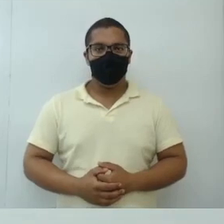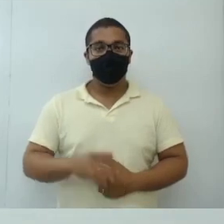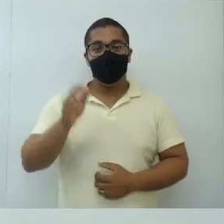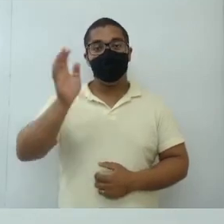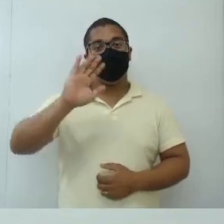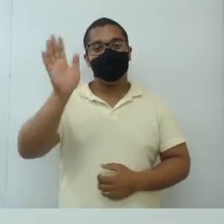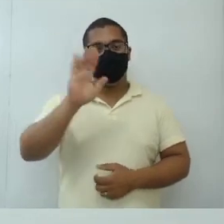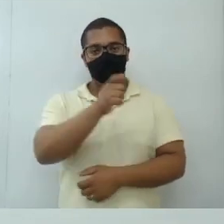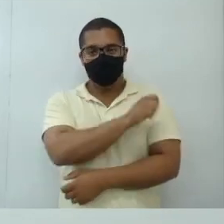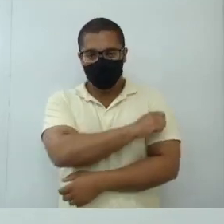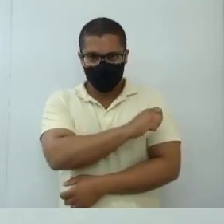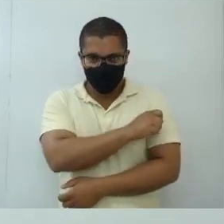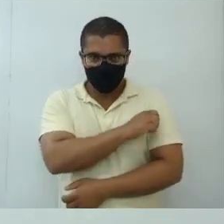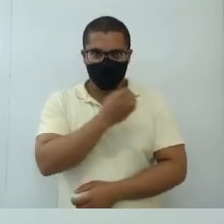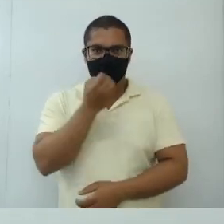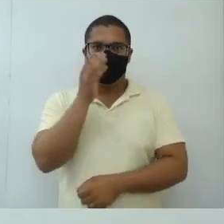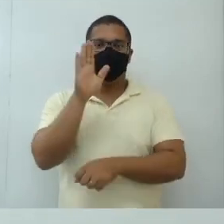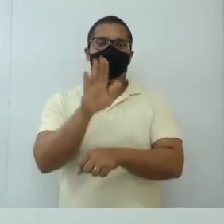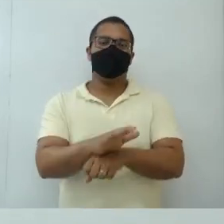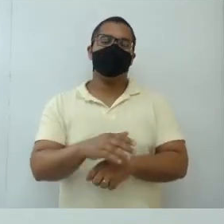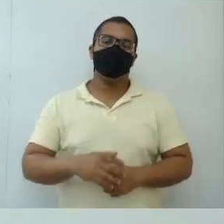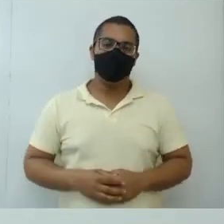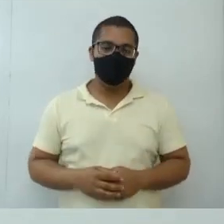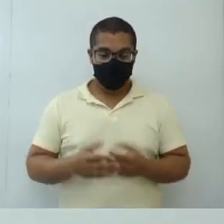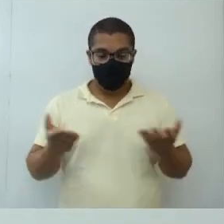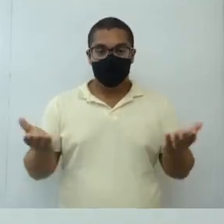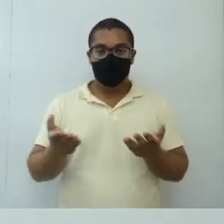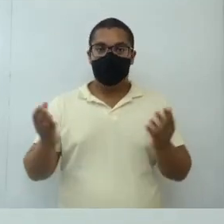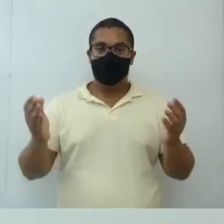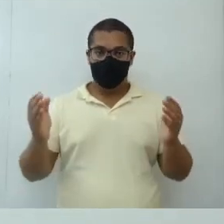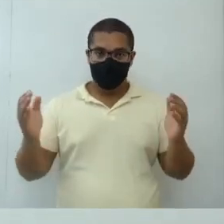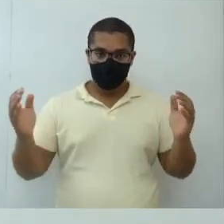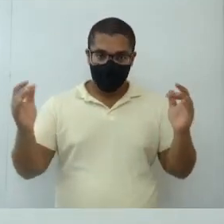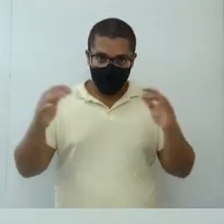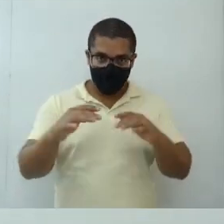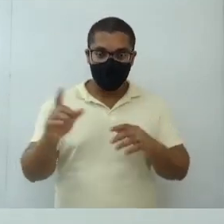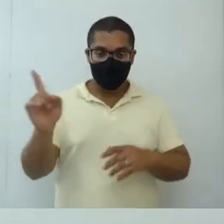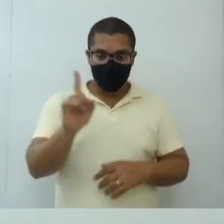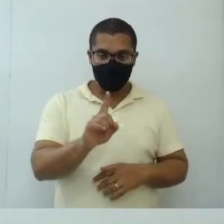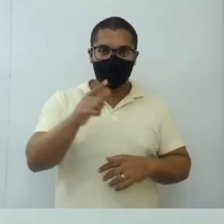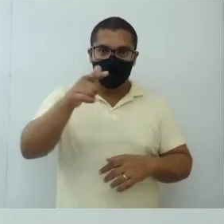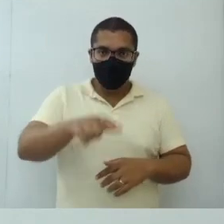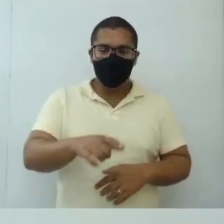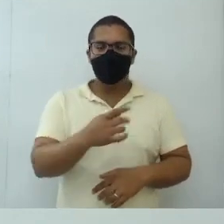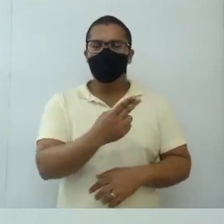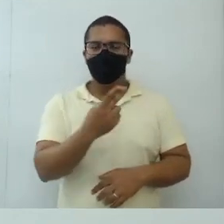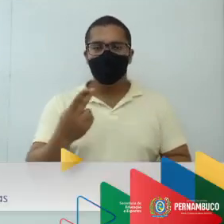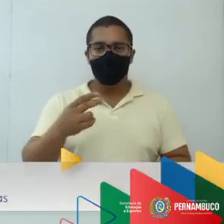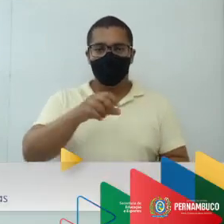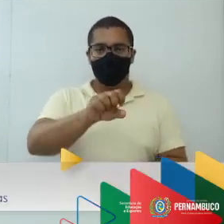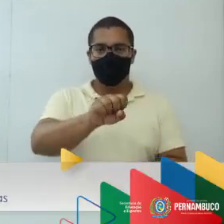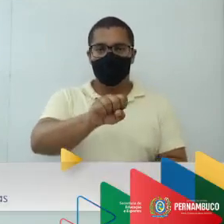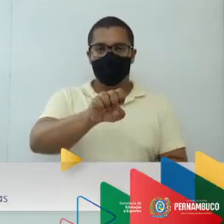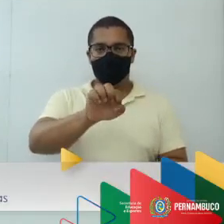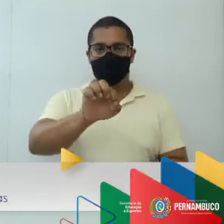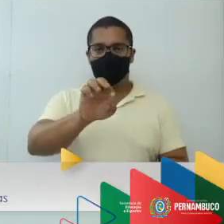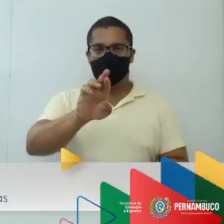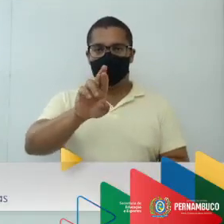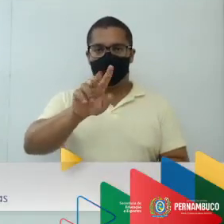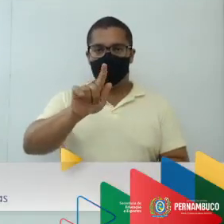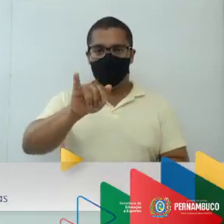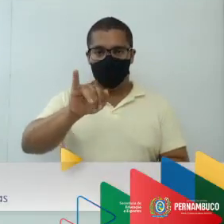Olá estudantes Boa tarde estamos aqui mais uma vez sou professor Sérgio Bezerra de